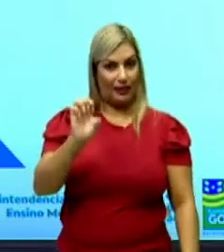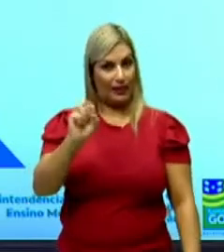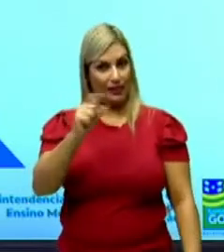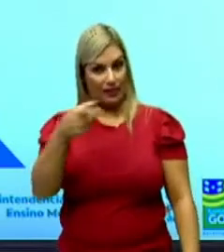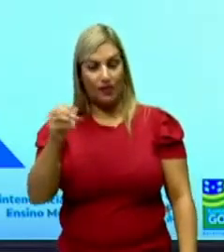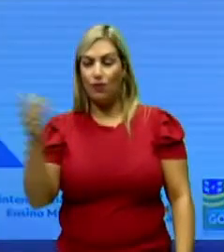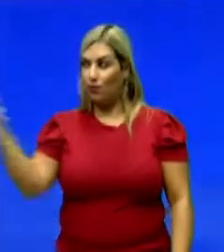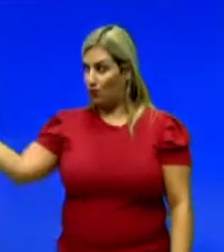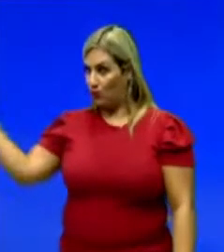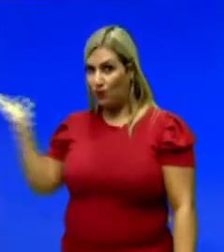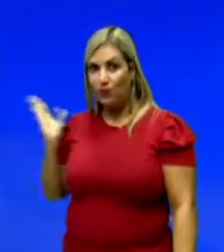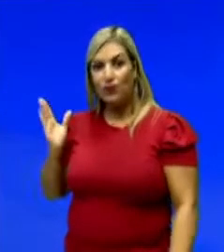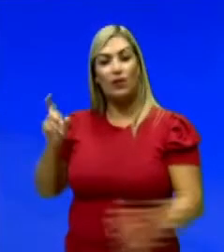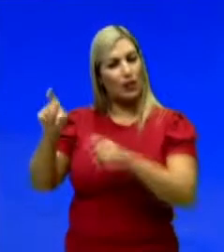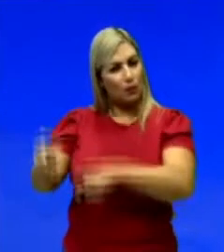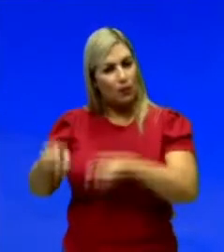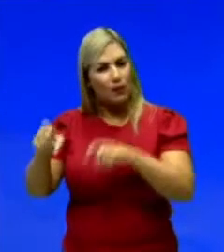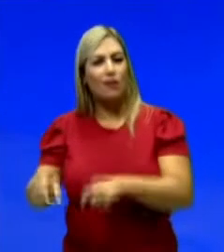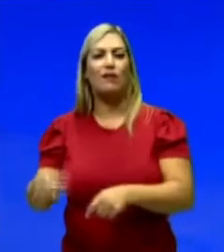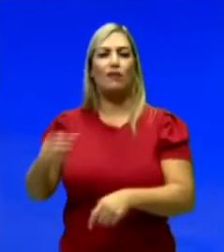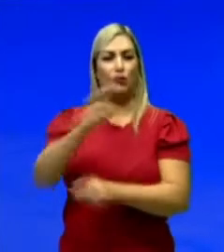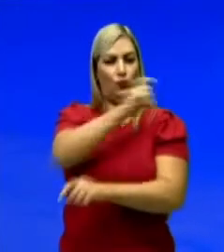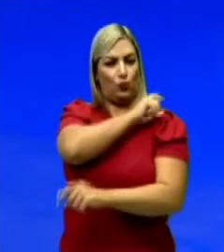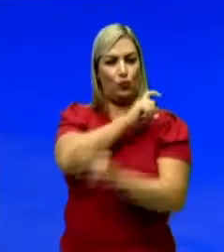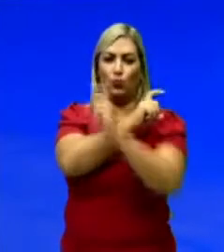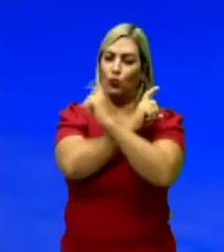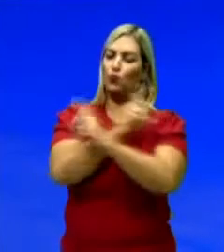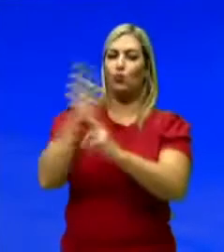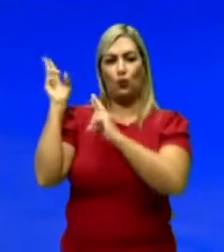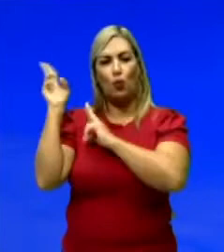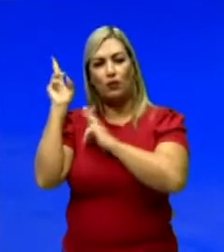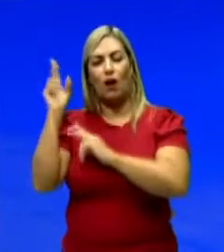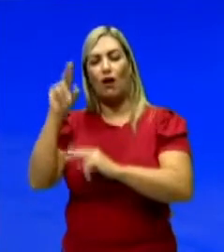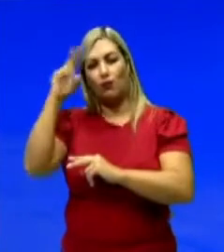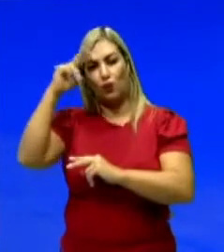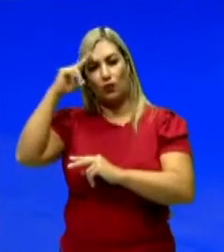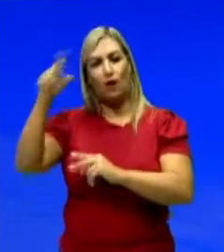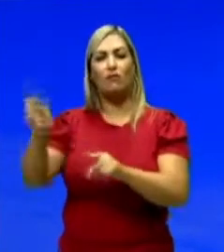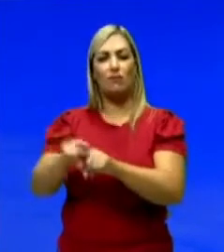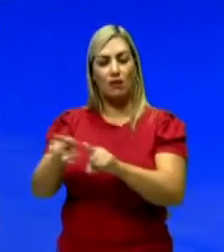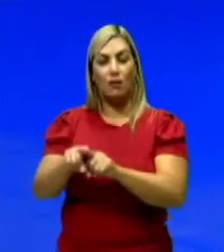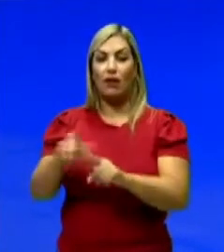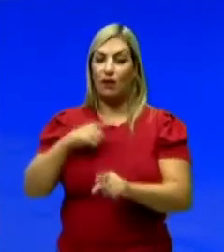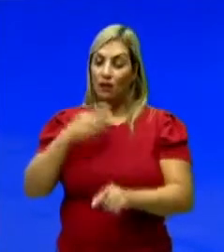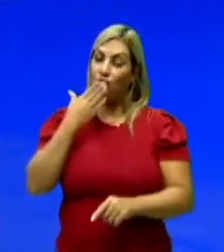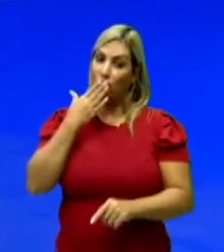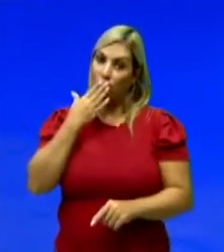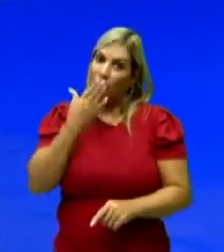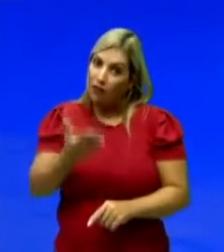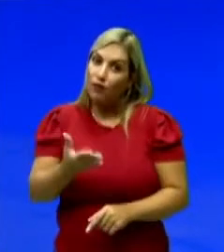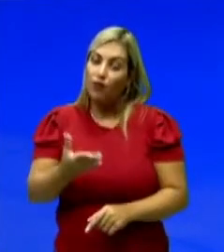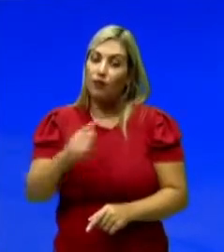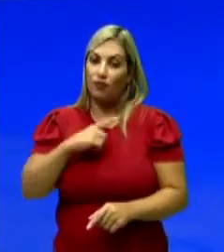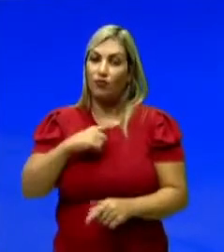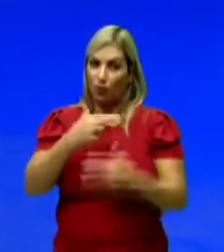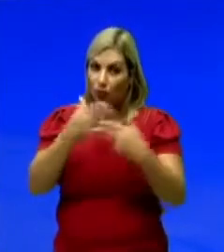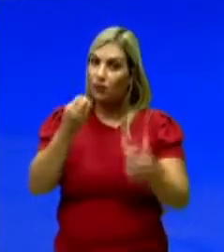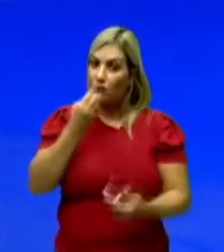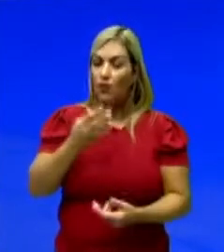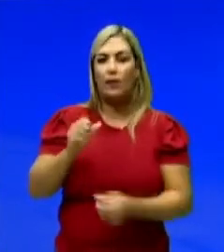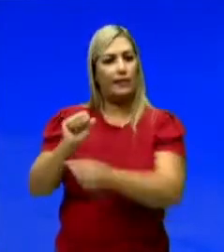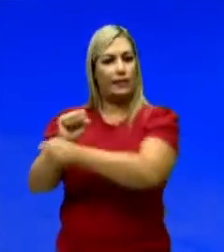e soldados eles tinham é privilégios restritos mas tinham privilégios os